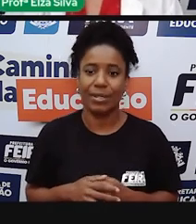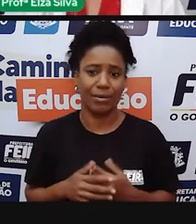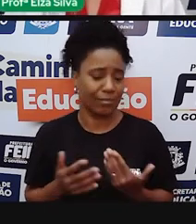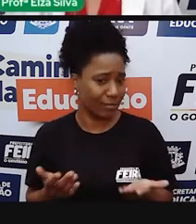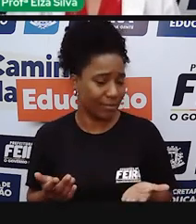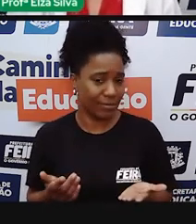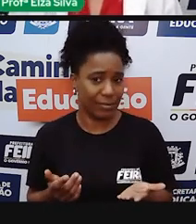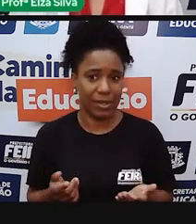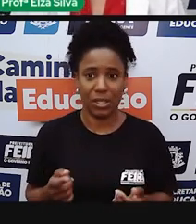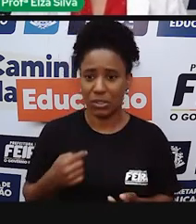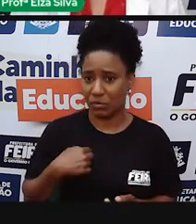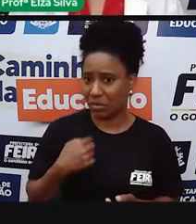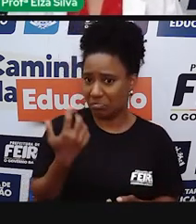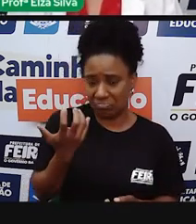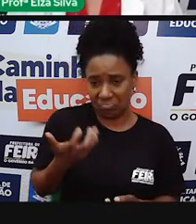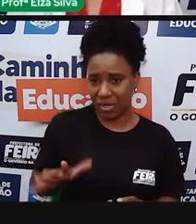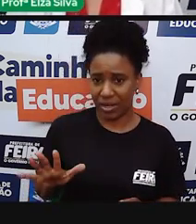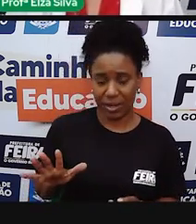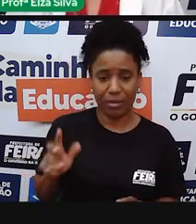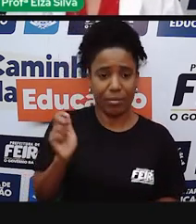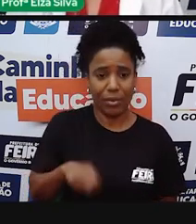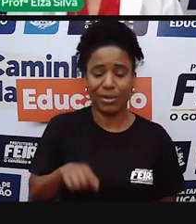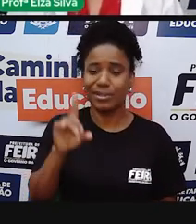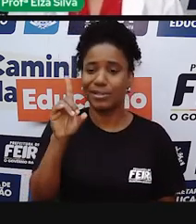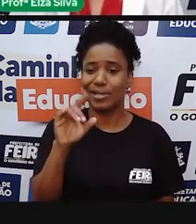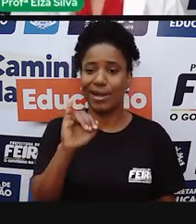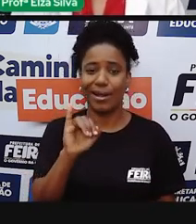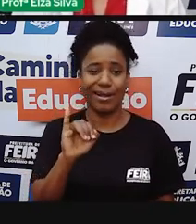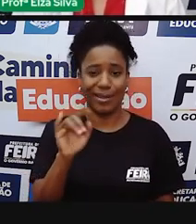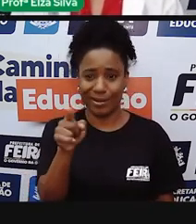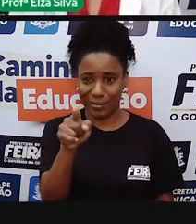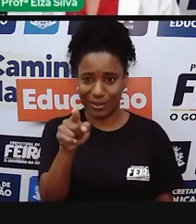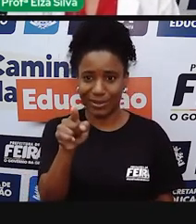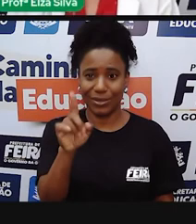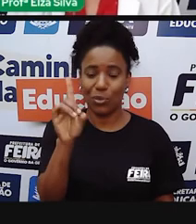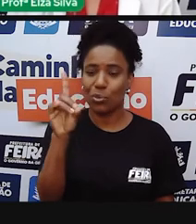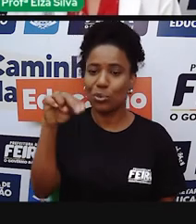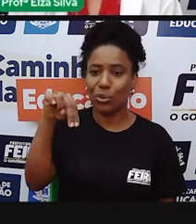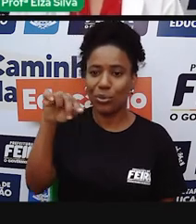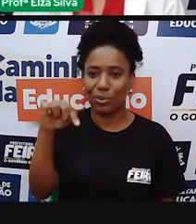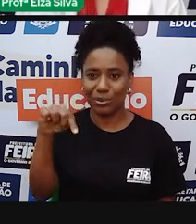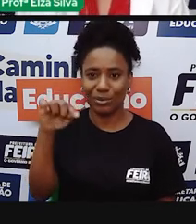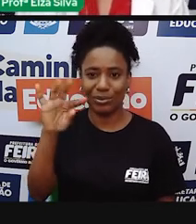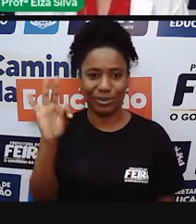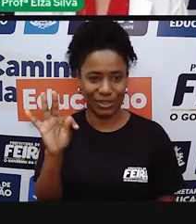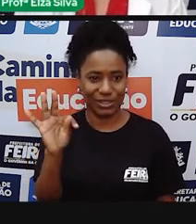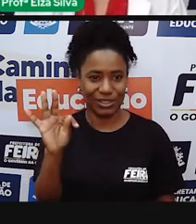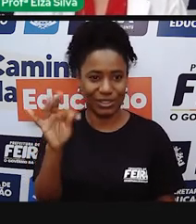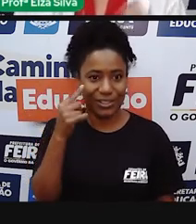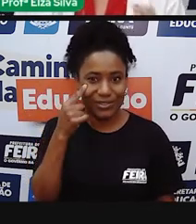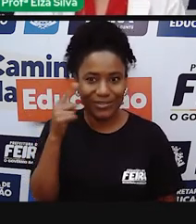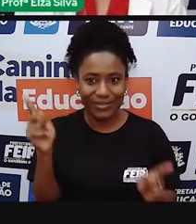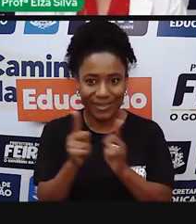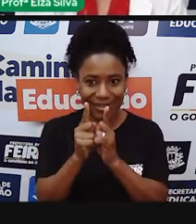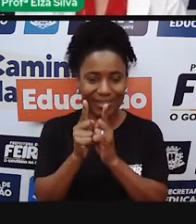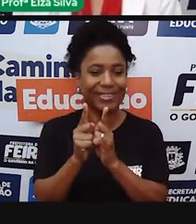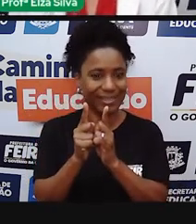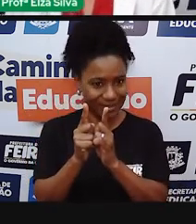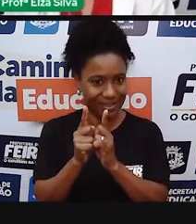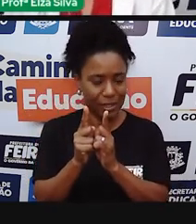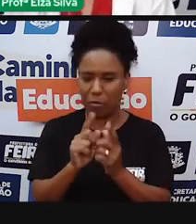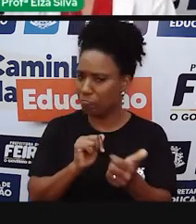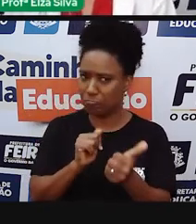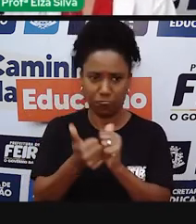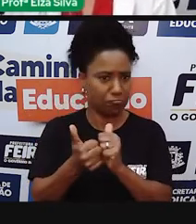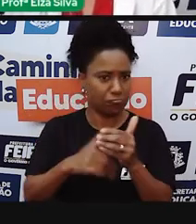soccer. Eu não jogo futebol. Vejam que eu utilizei para negar um auxiliar, que é o do mais